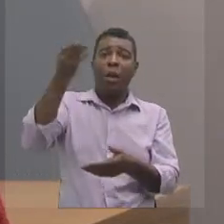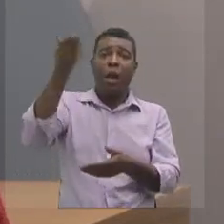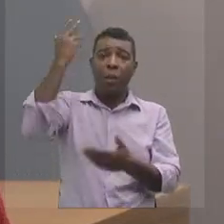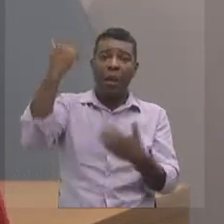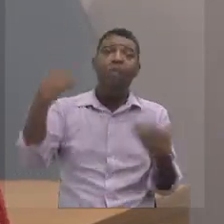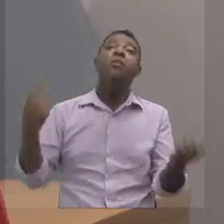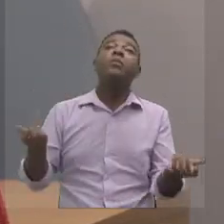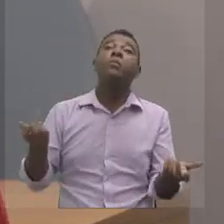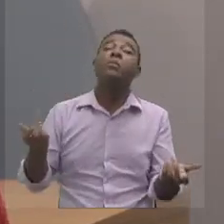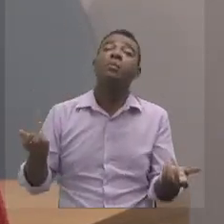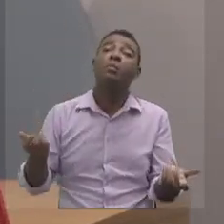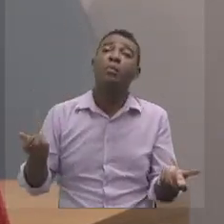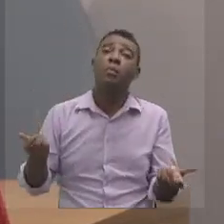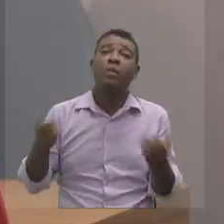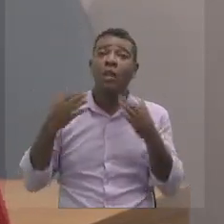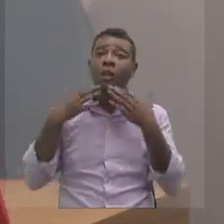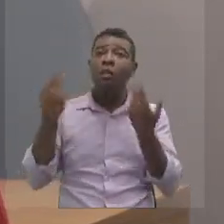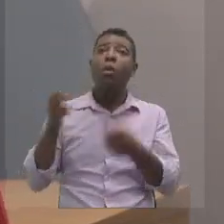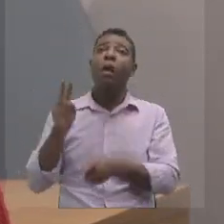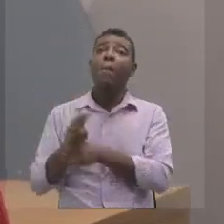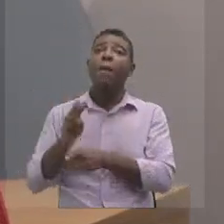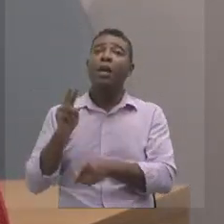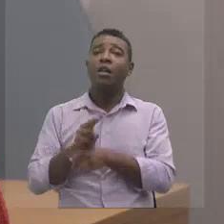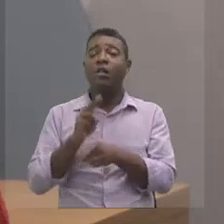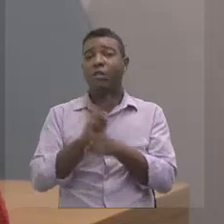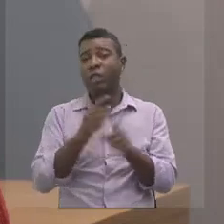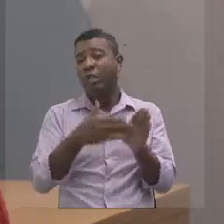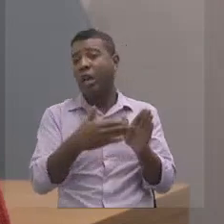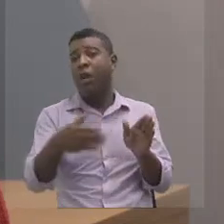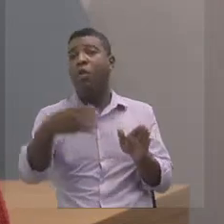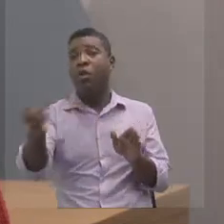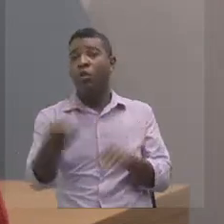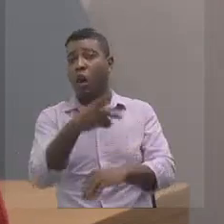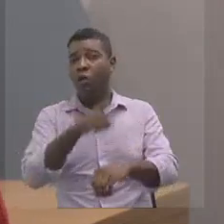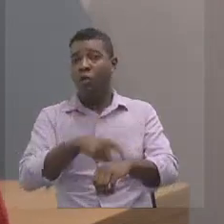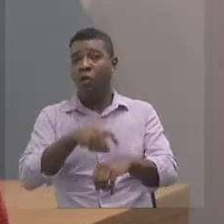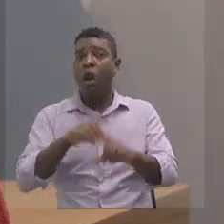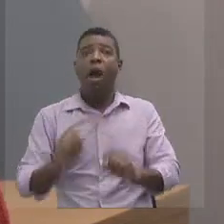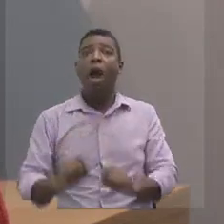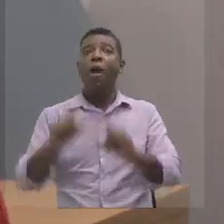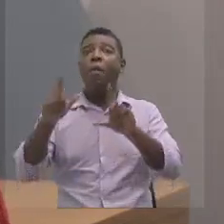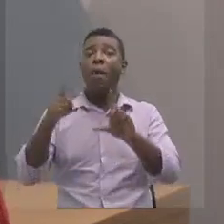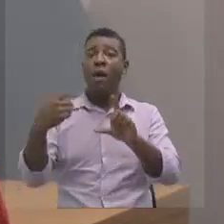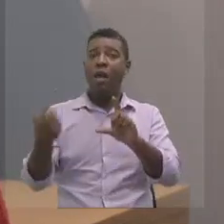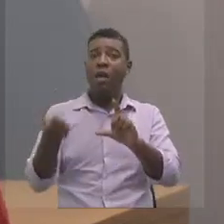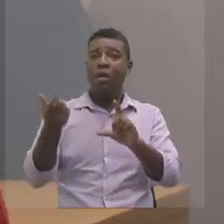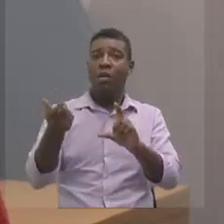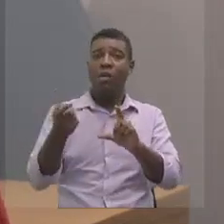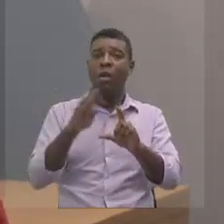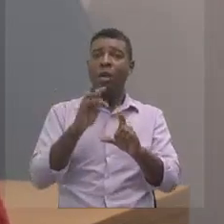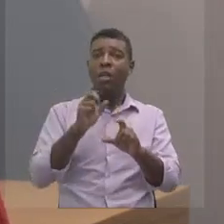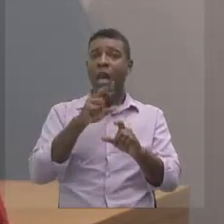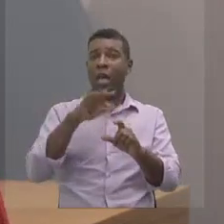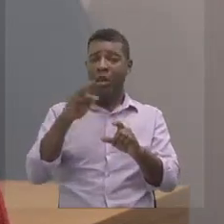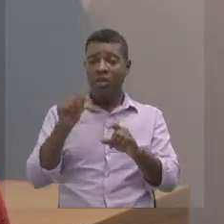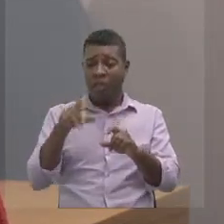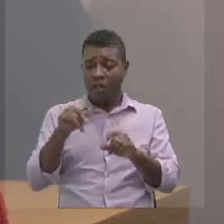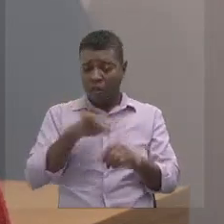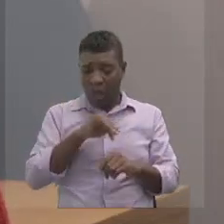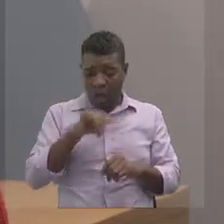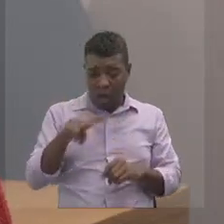pergunta é Qual é a previsão de um novo aumento de tarifa qual após esse do dia primeiro de julho